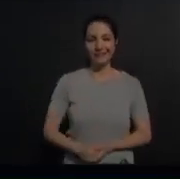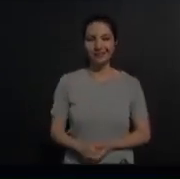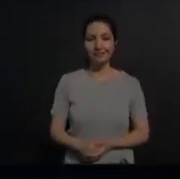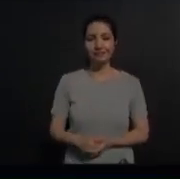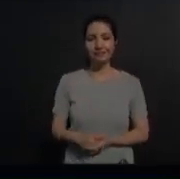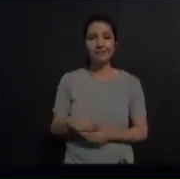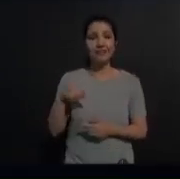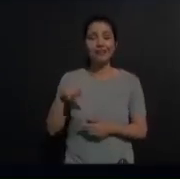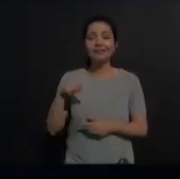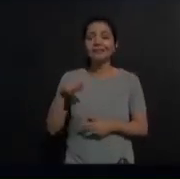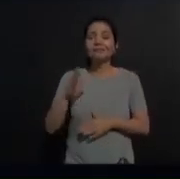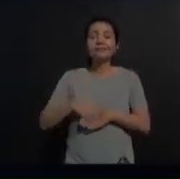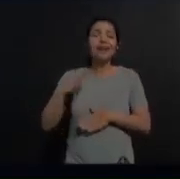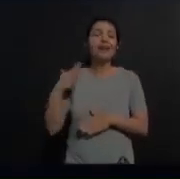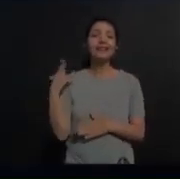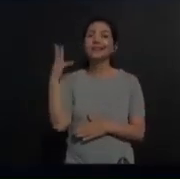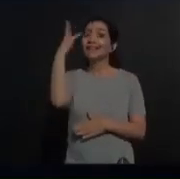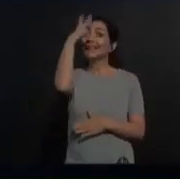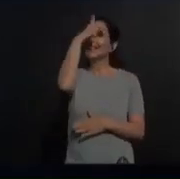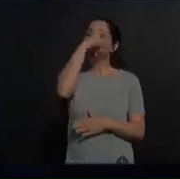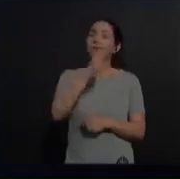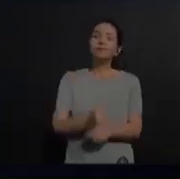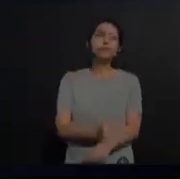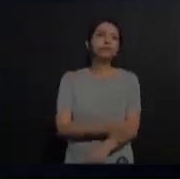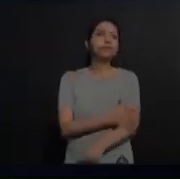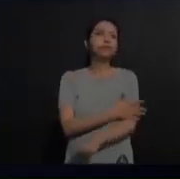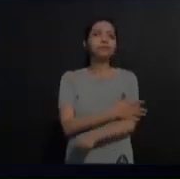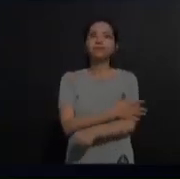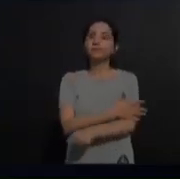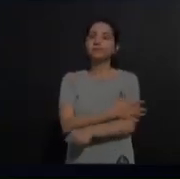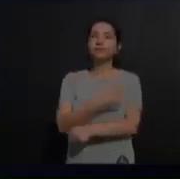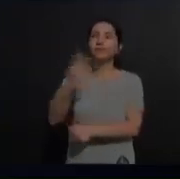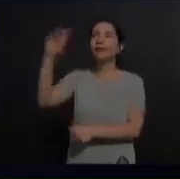não existe coisa mais emocionante, mais maravilhosa do que você ouvir a voz de Deus.